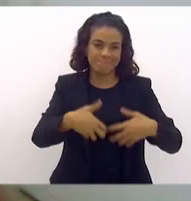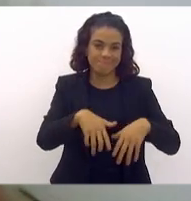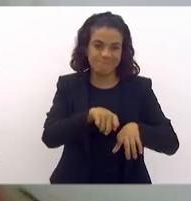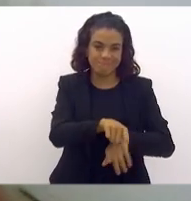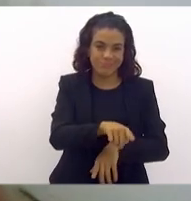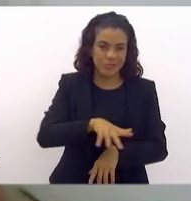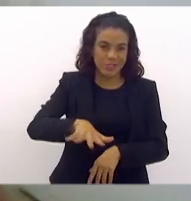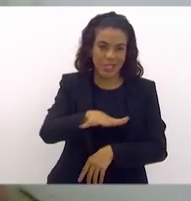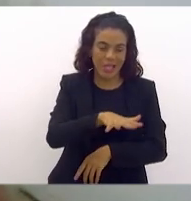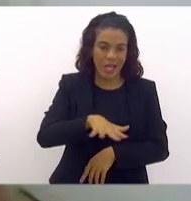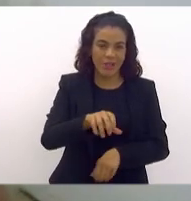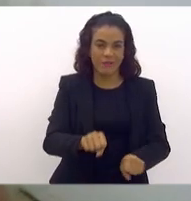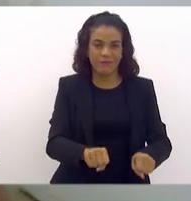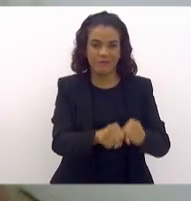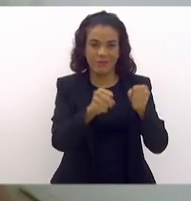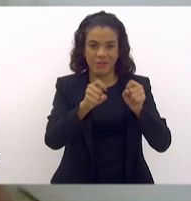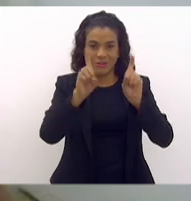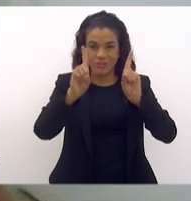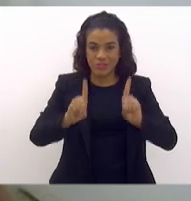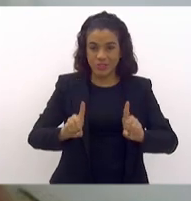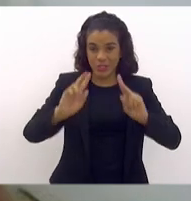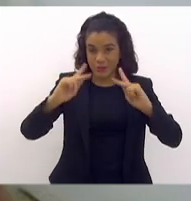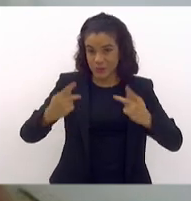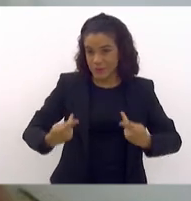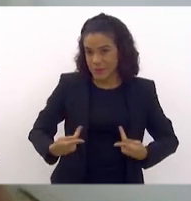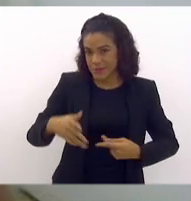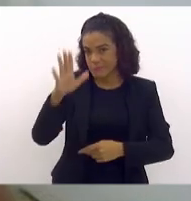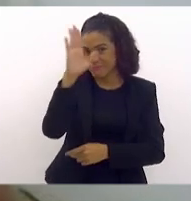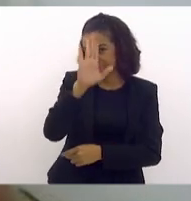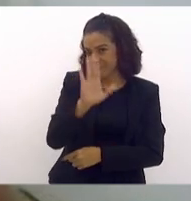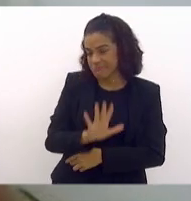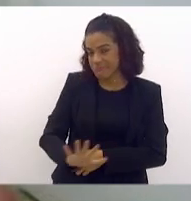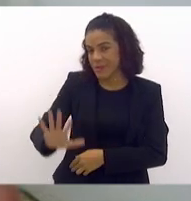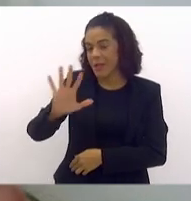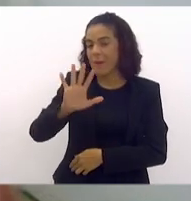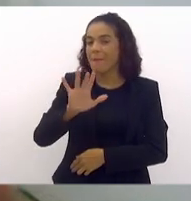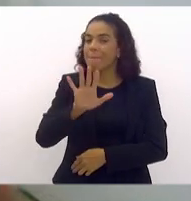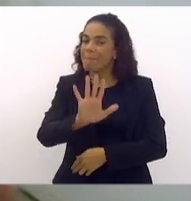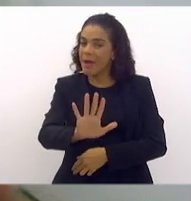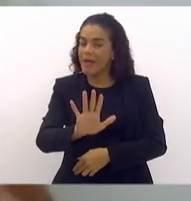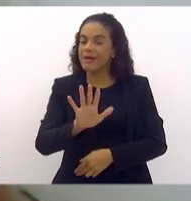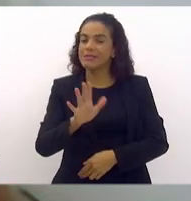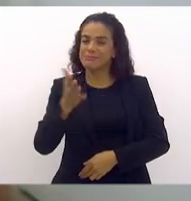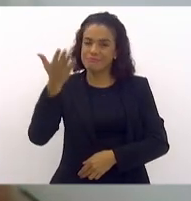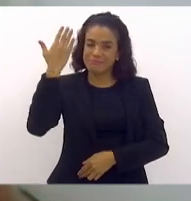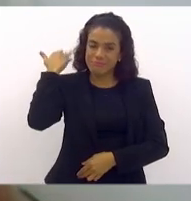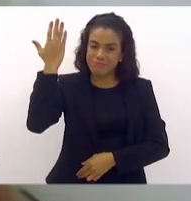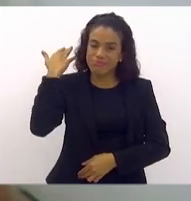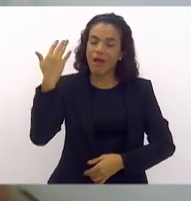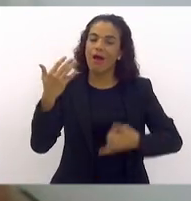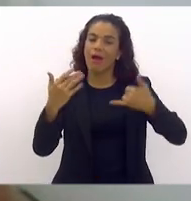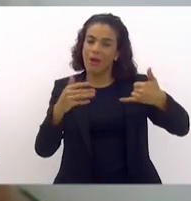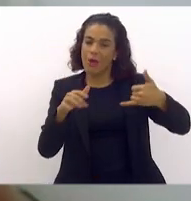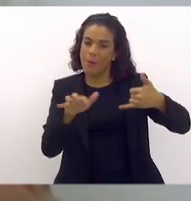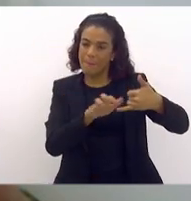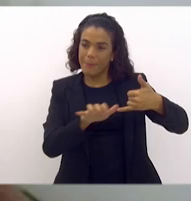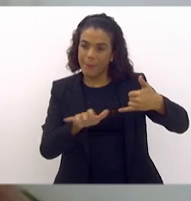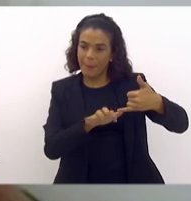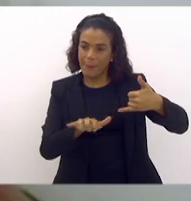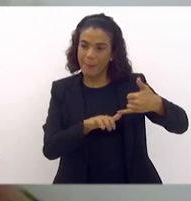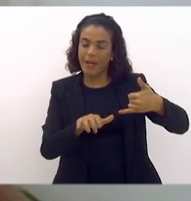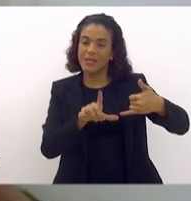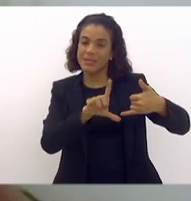do cenário de violação de direitos humanos no Brasil. Mas, sem dúvida, o Disque 100 teria esse papel importante de